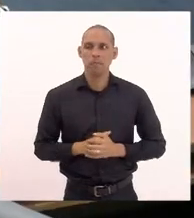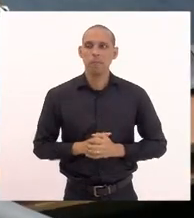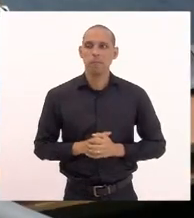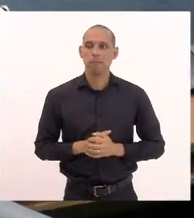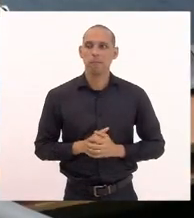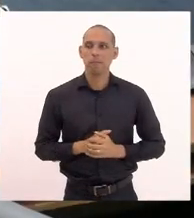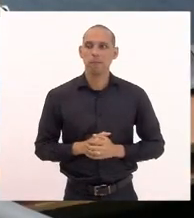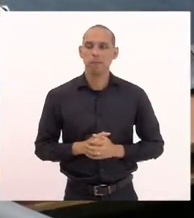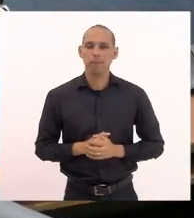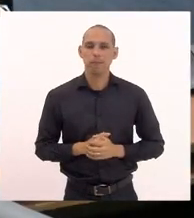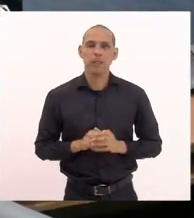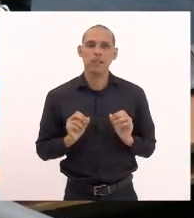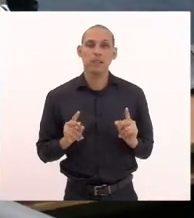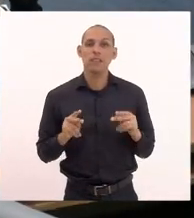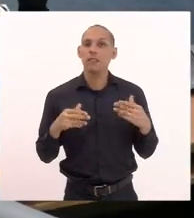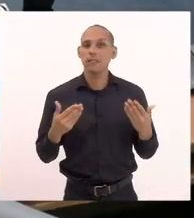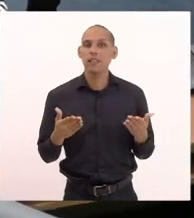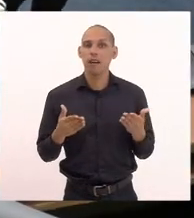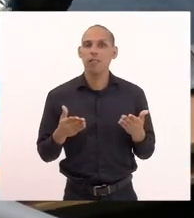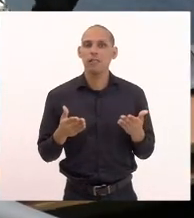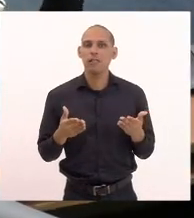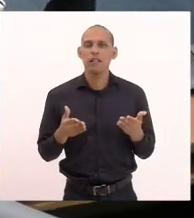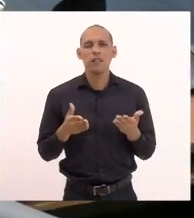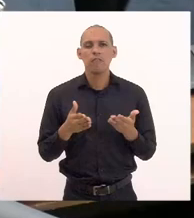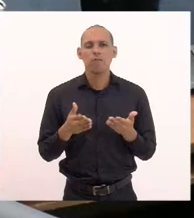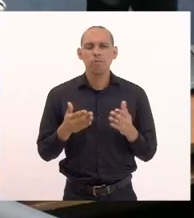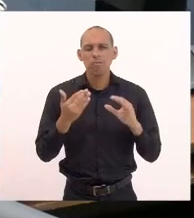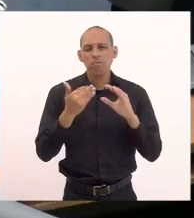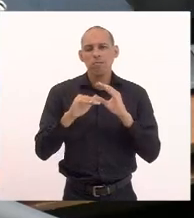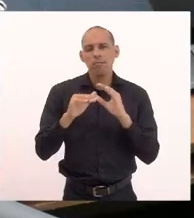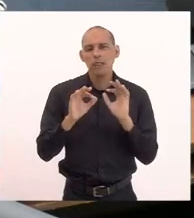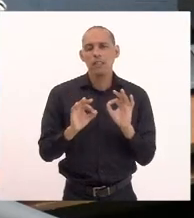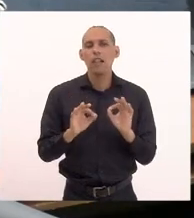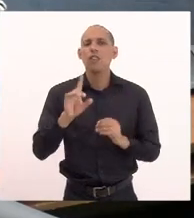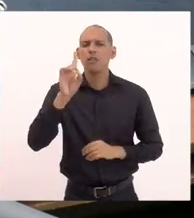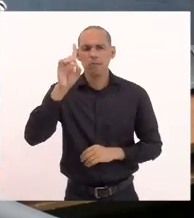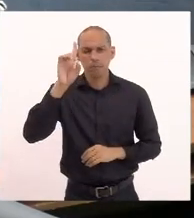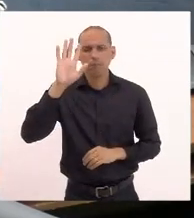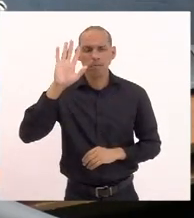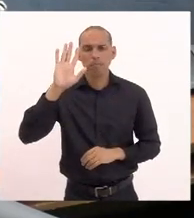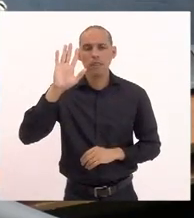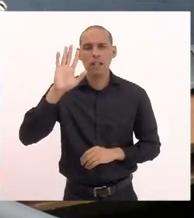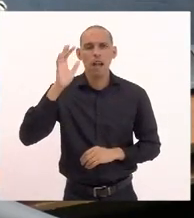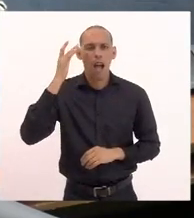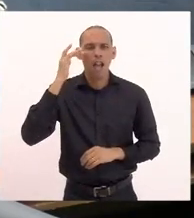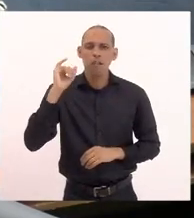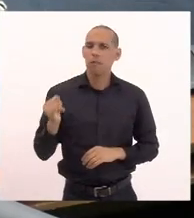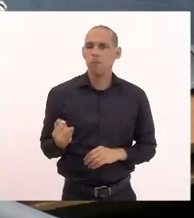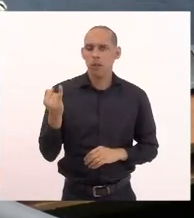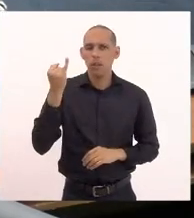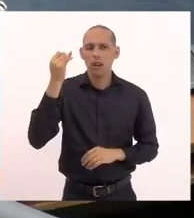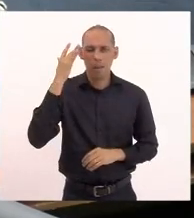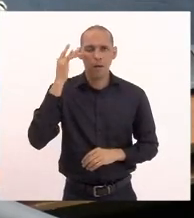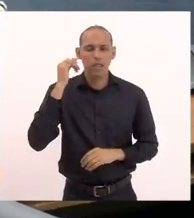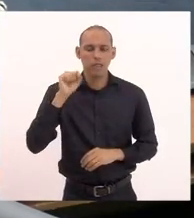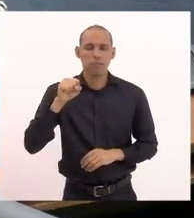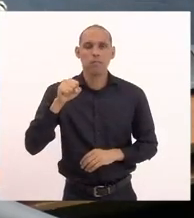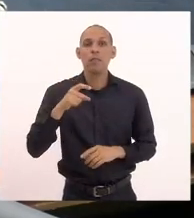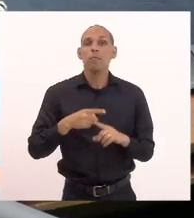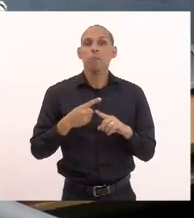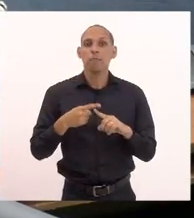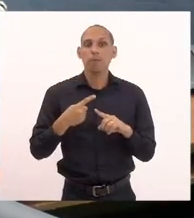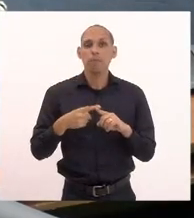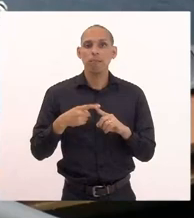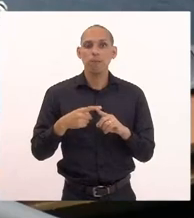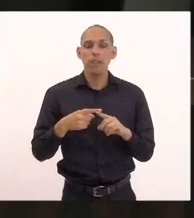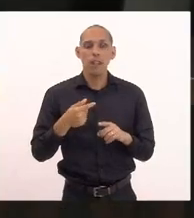emergência, tem decreto. Ok, então vamos caminhar da forma que... Eu acho que vai ser importante que seja para amanhã, sim. Por exemplo, por